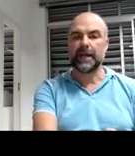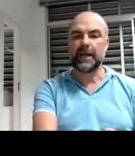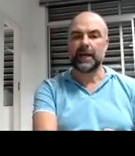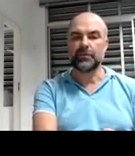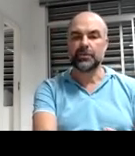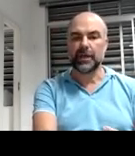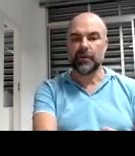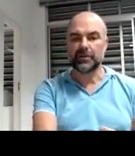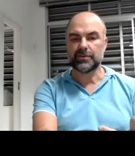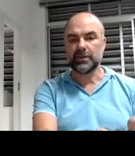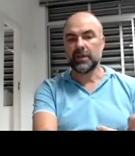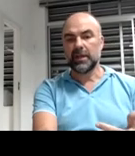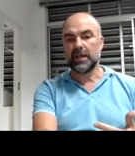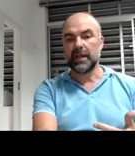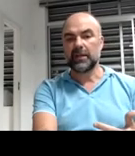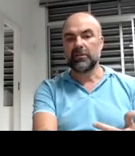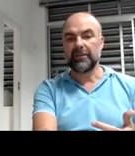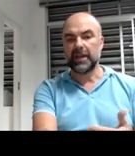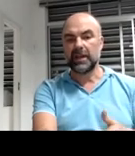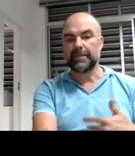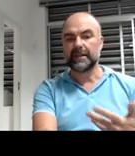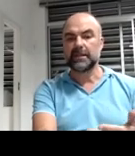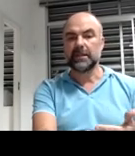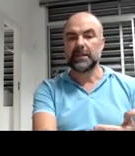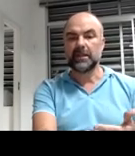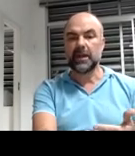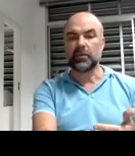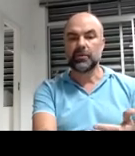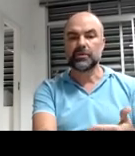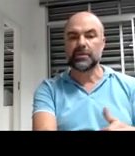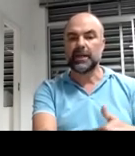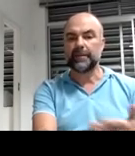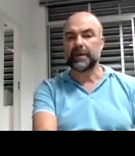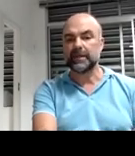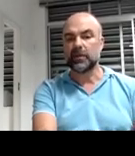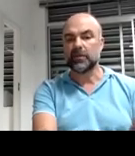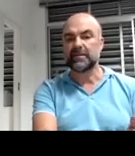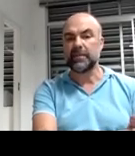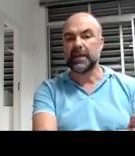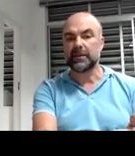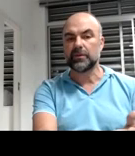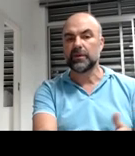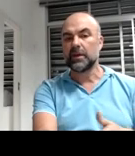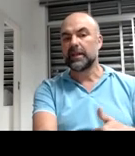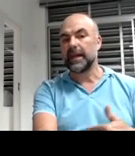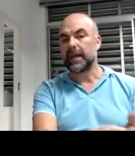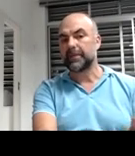né, os negócios. E aí tu vem a parte de recursos, né? A parte de conhecimento, né?